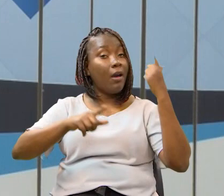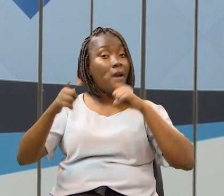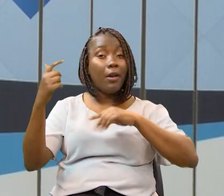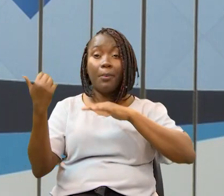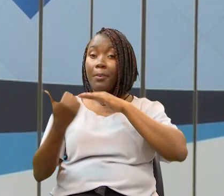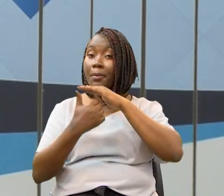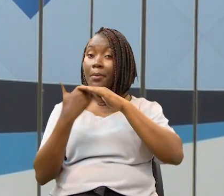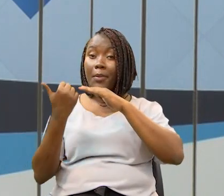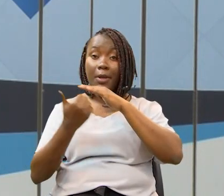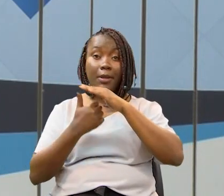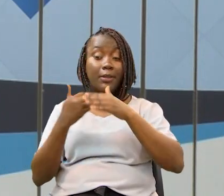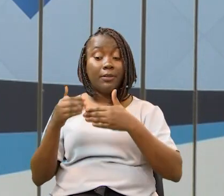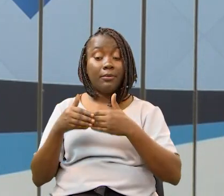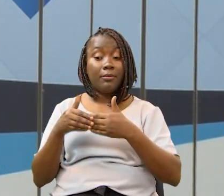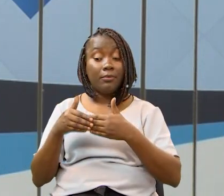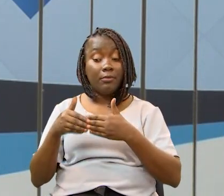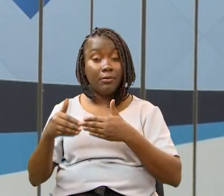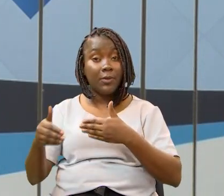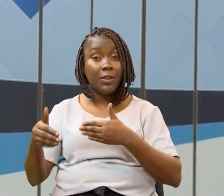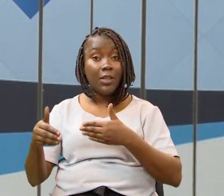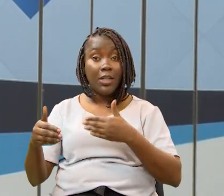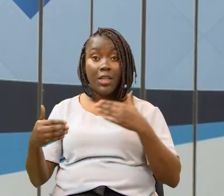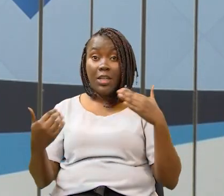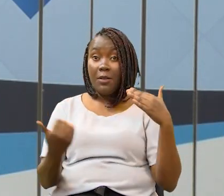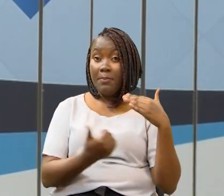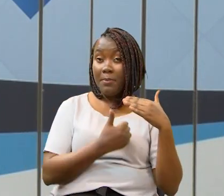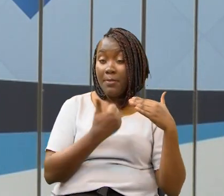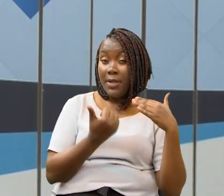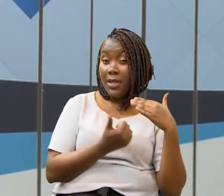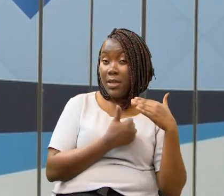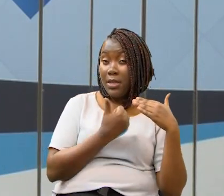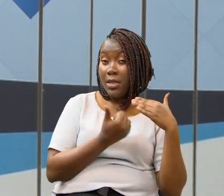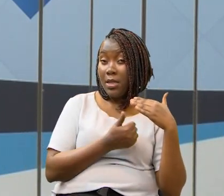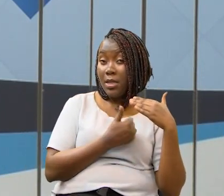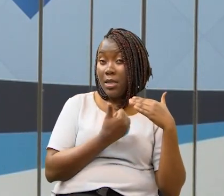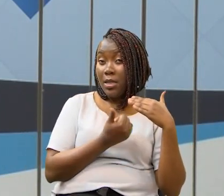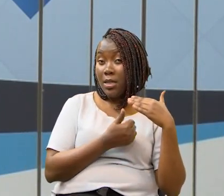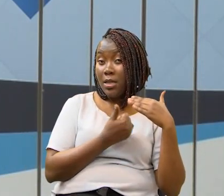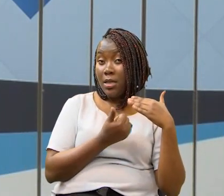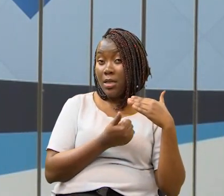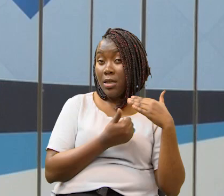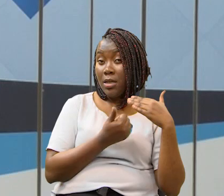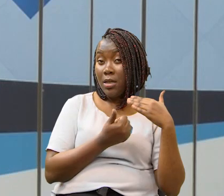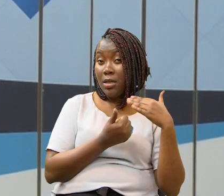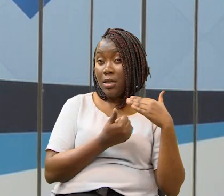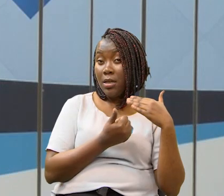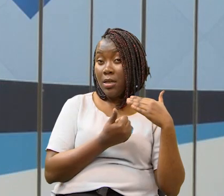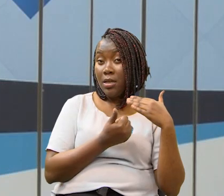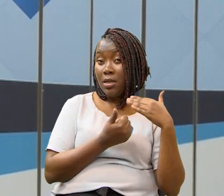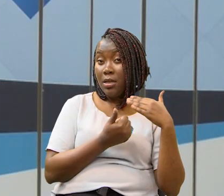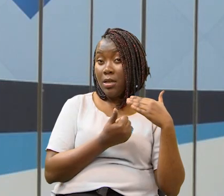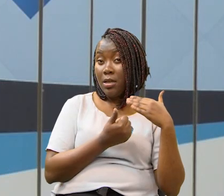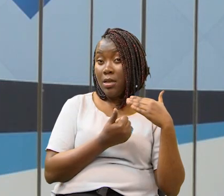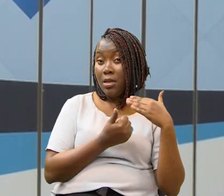para a empresa. Sim. A partir do momento que a empresa ali, ela